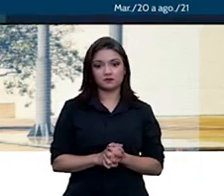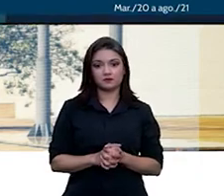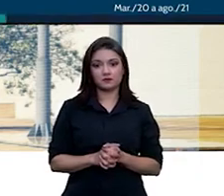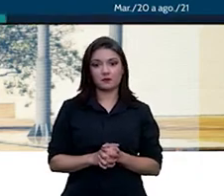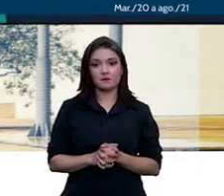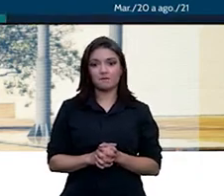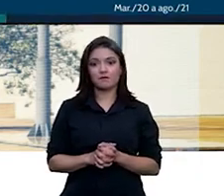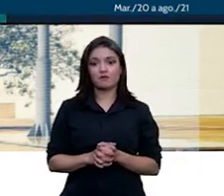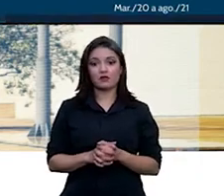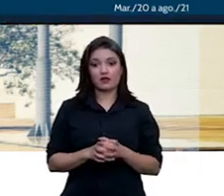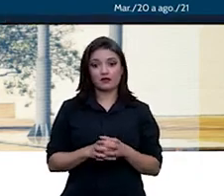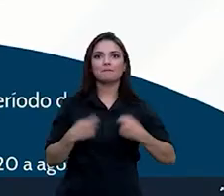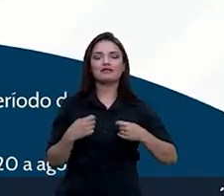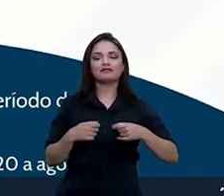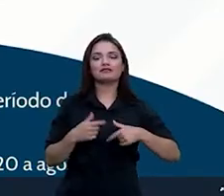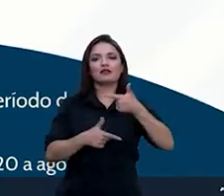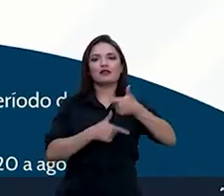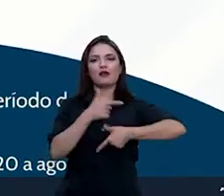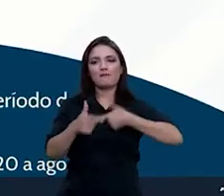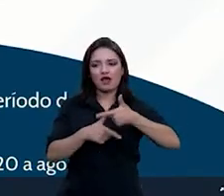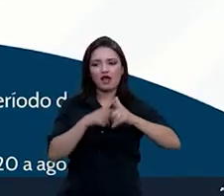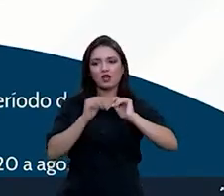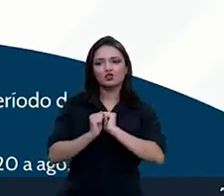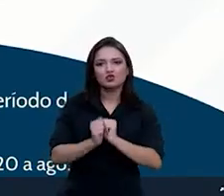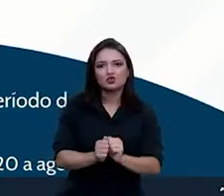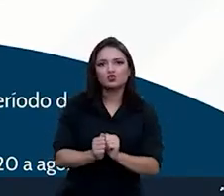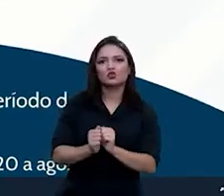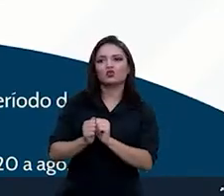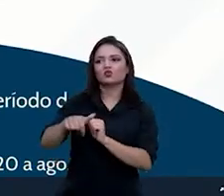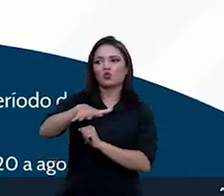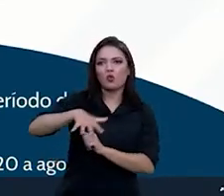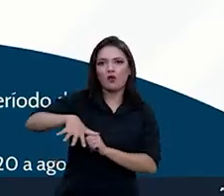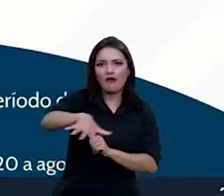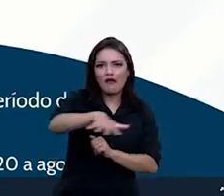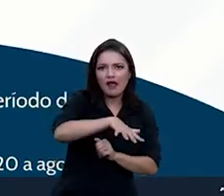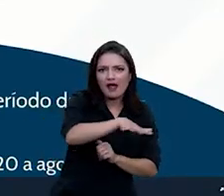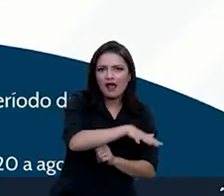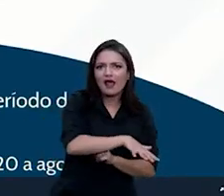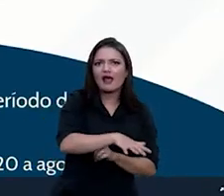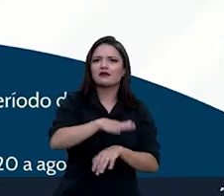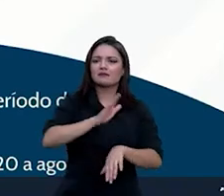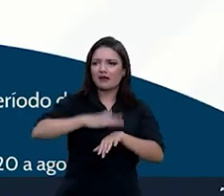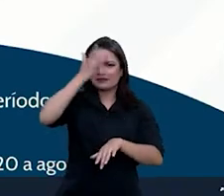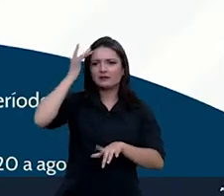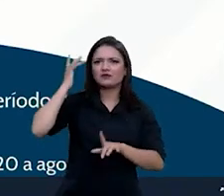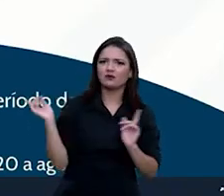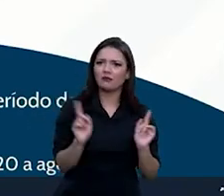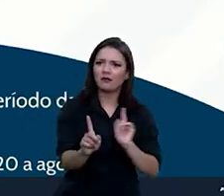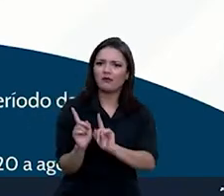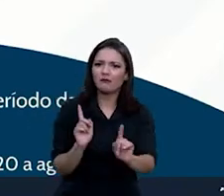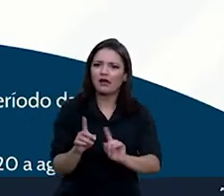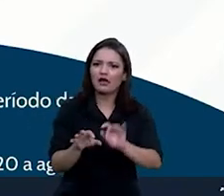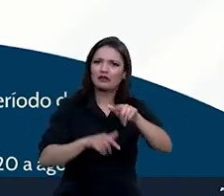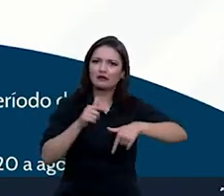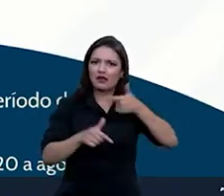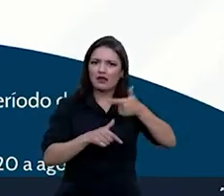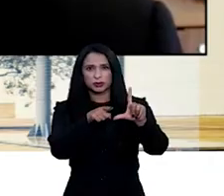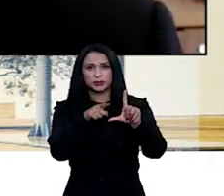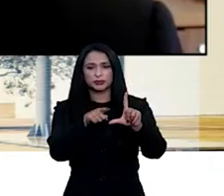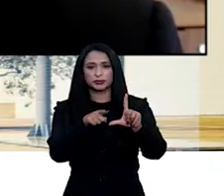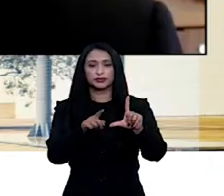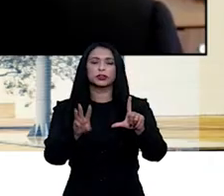consolidando como uma corte de excelência quiser a cada vez mais resultados e garante o acesso da sociedade à